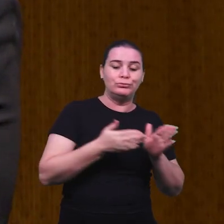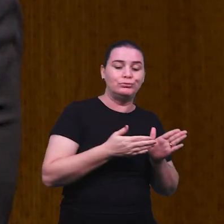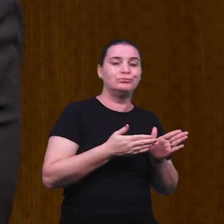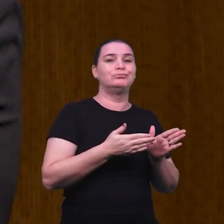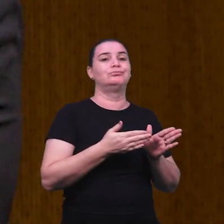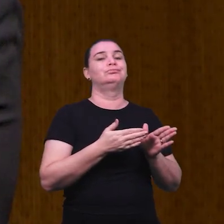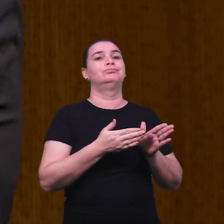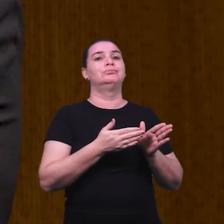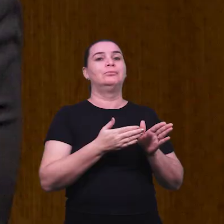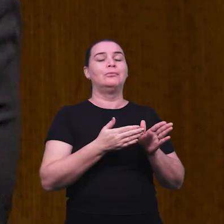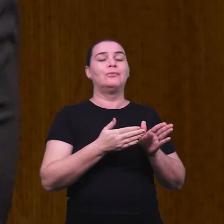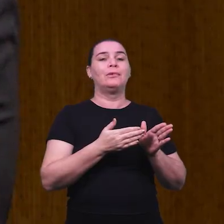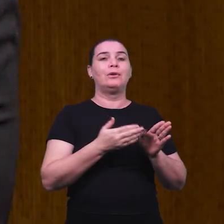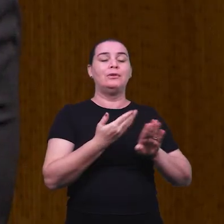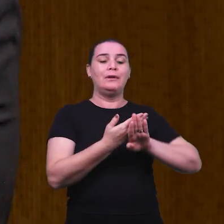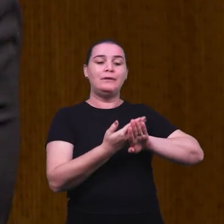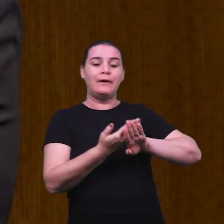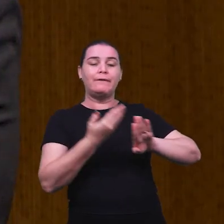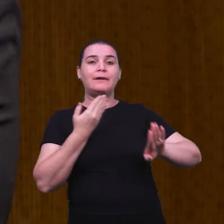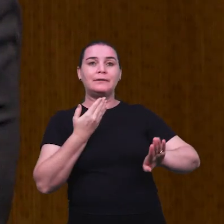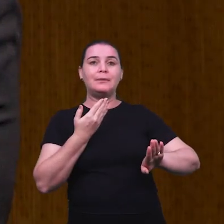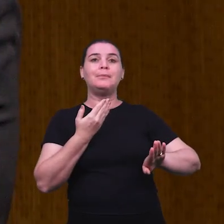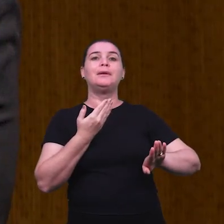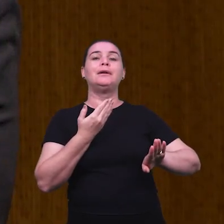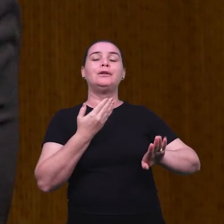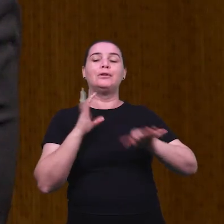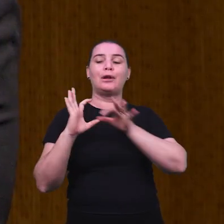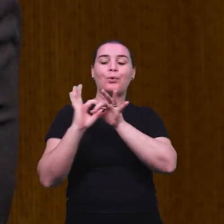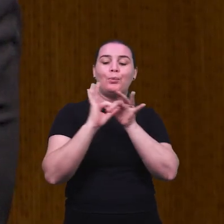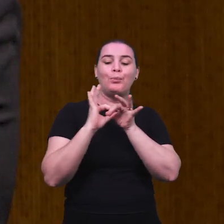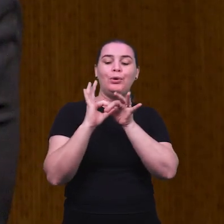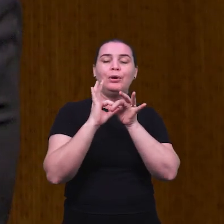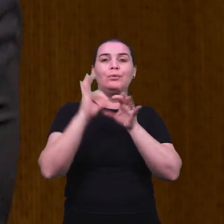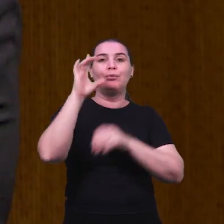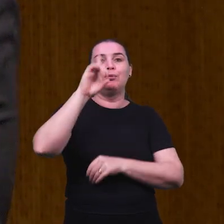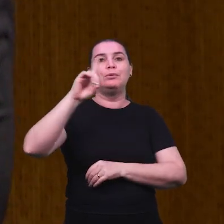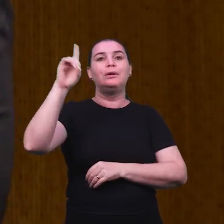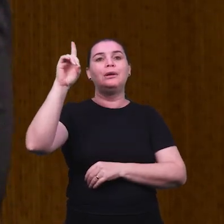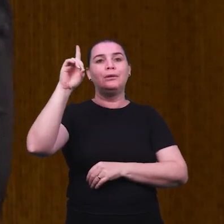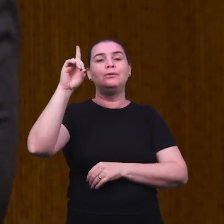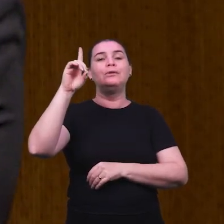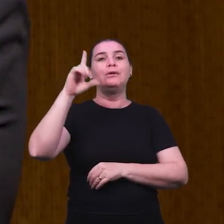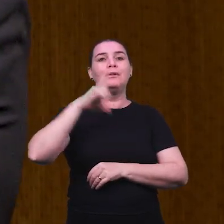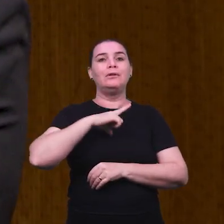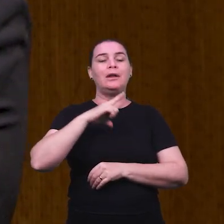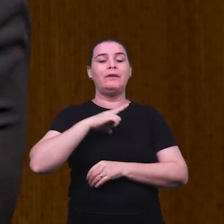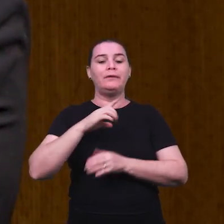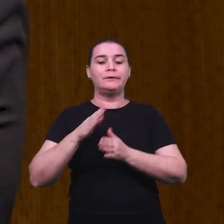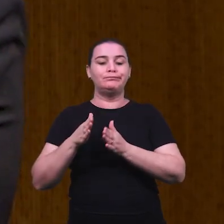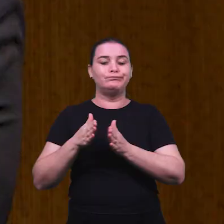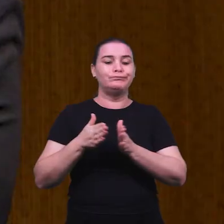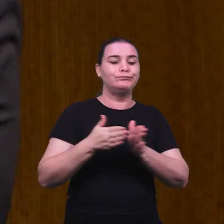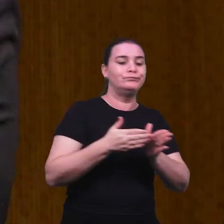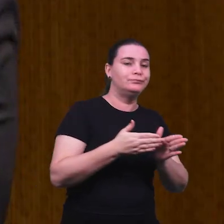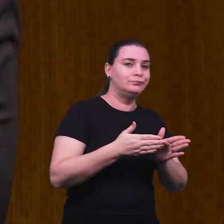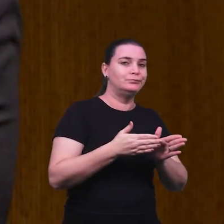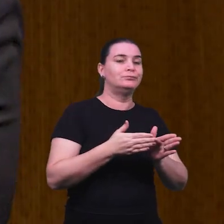afastamento da intimidade, comunhão com Deus, houve essa tendência do homem